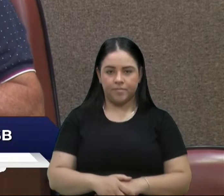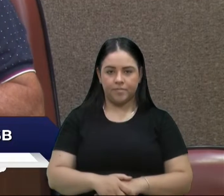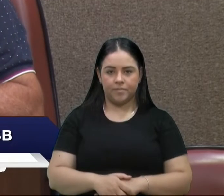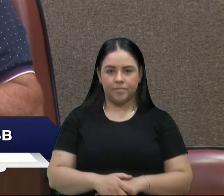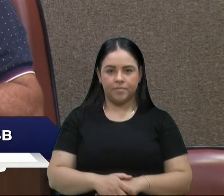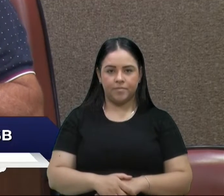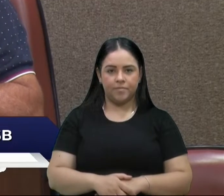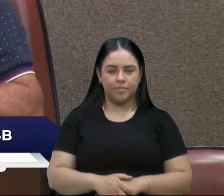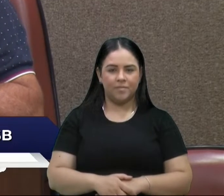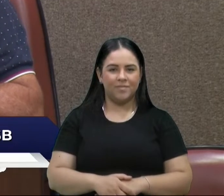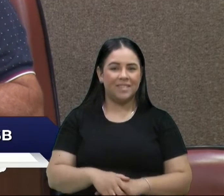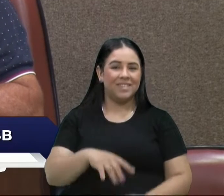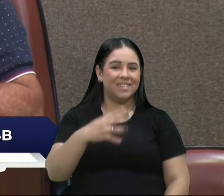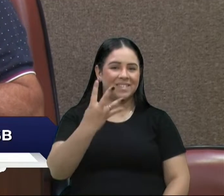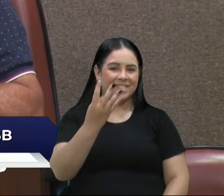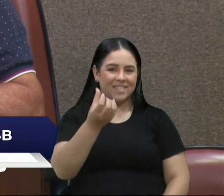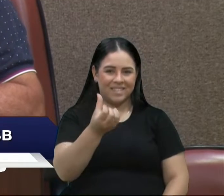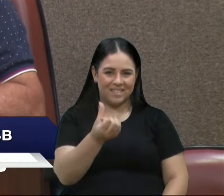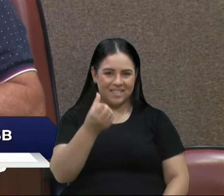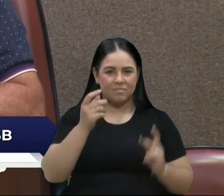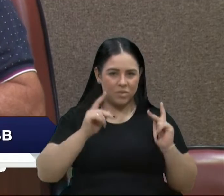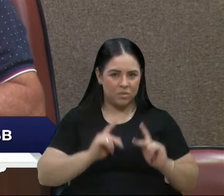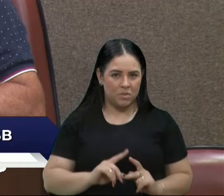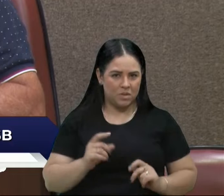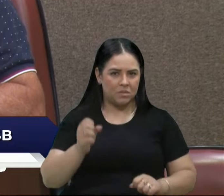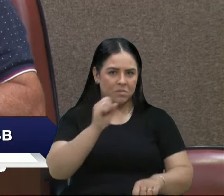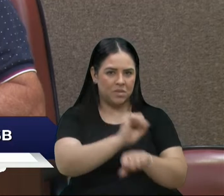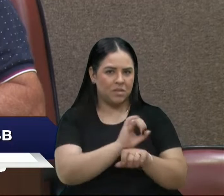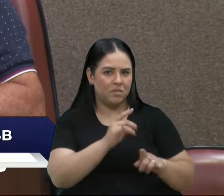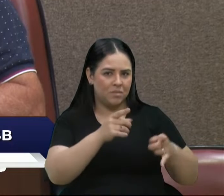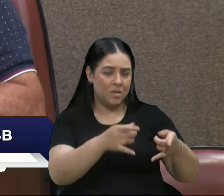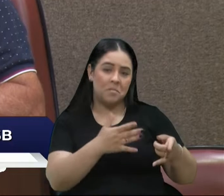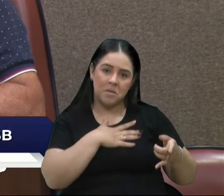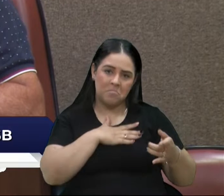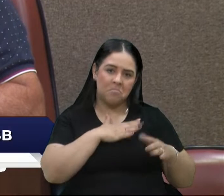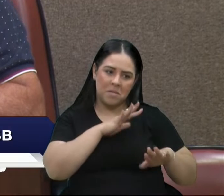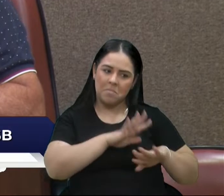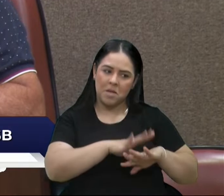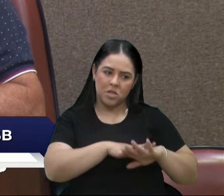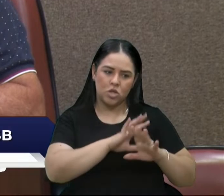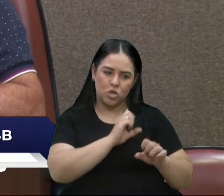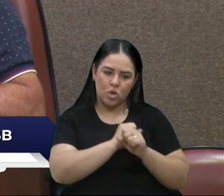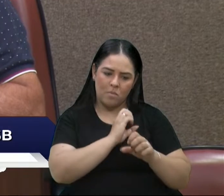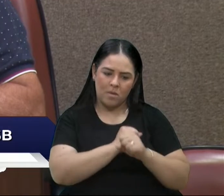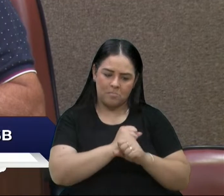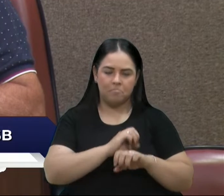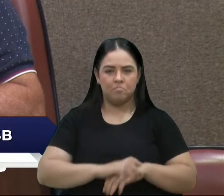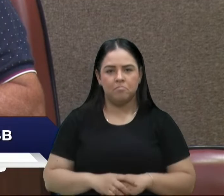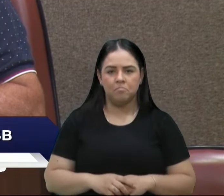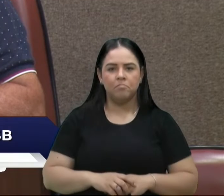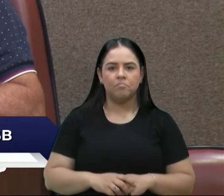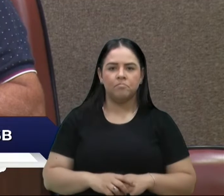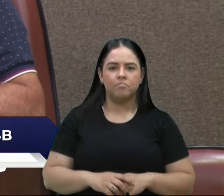Então, isso dá 36 pessoas que estão aguardando leitos. Essa é a minha matemática. Pois bem,